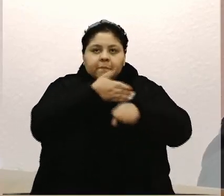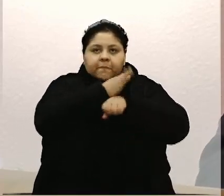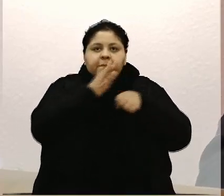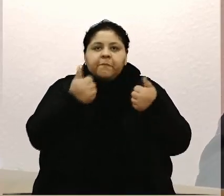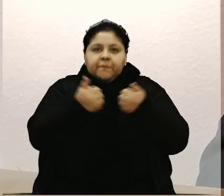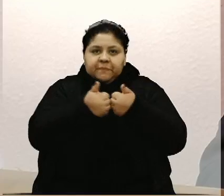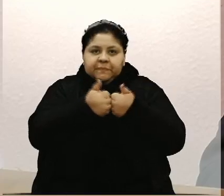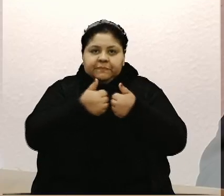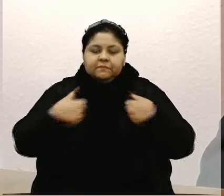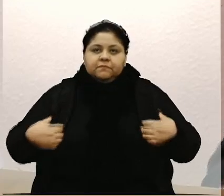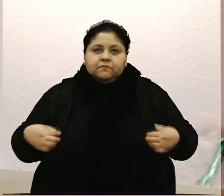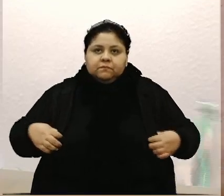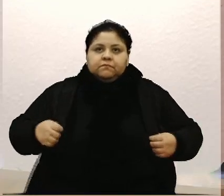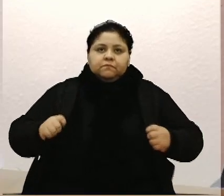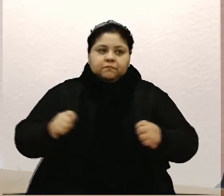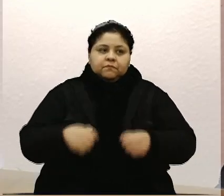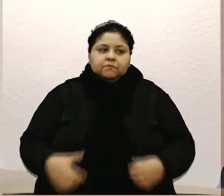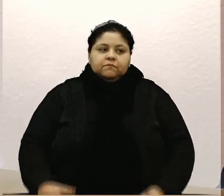conosco.